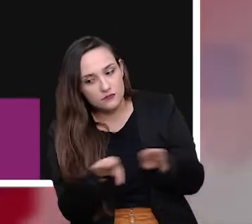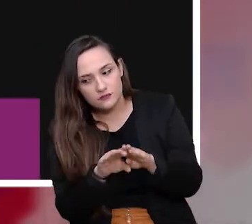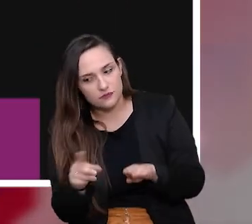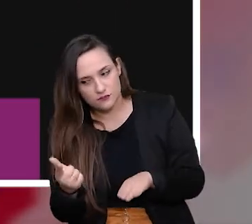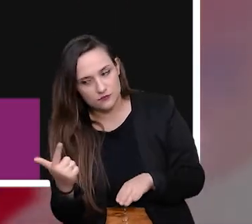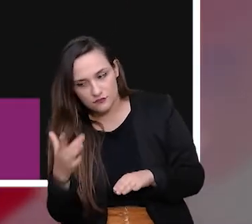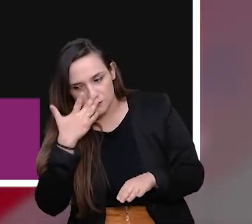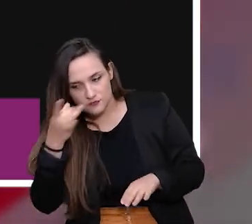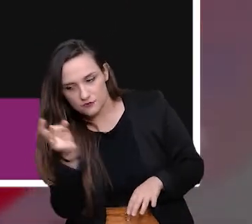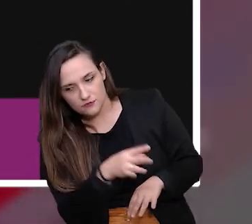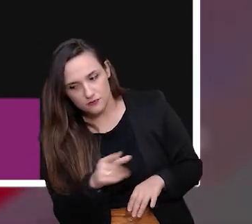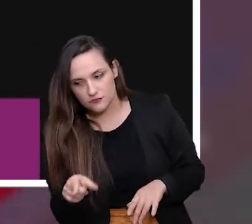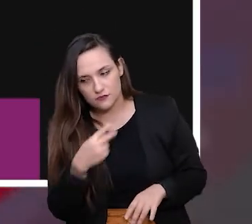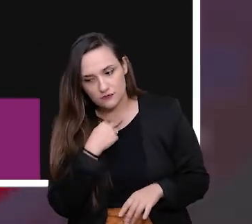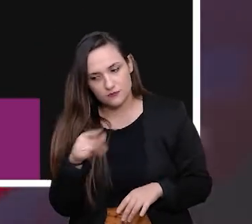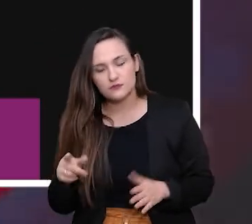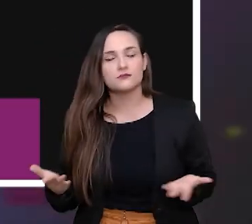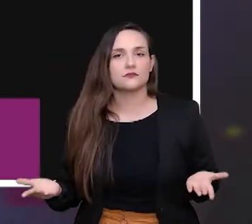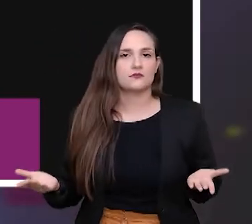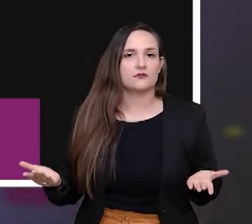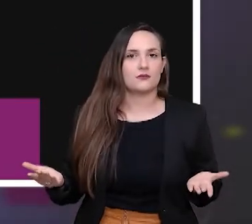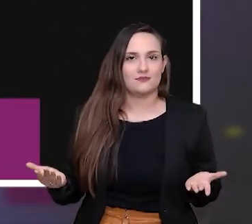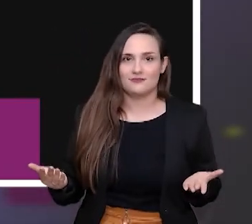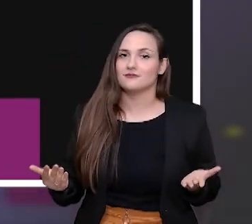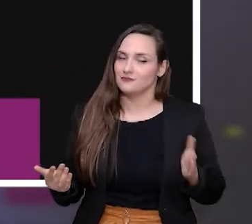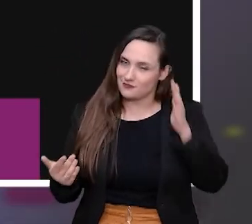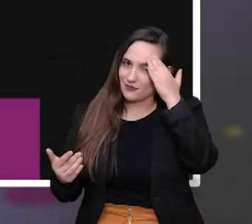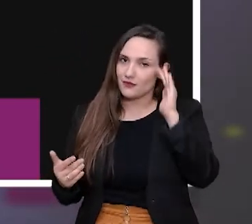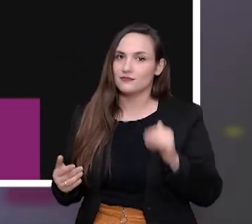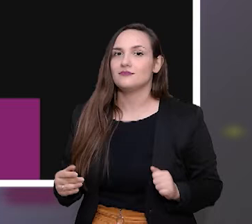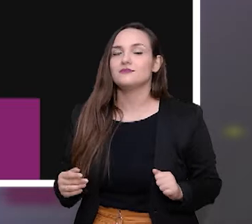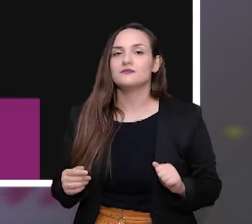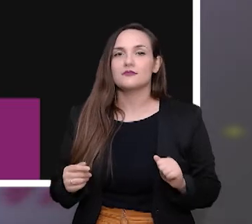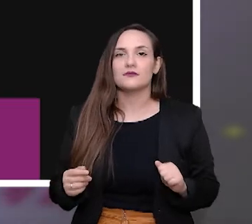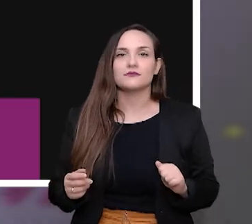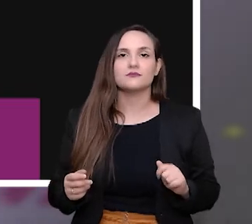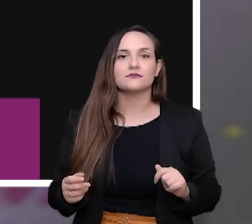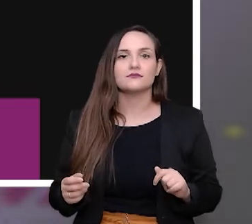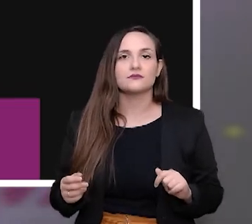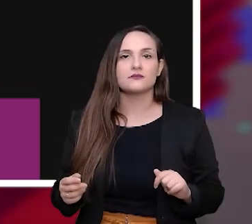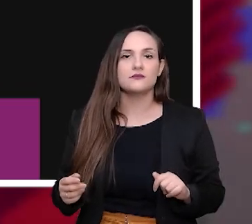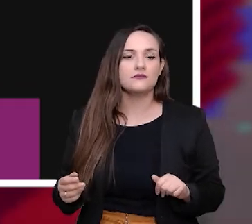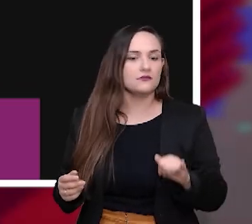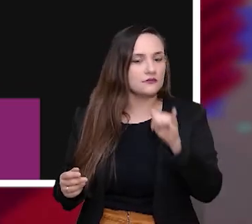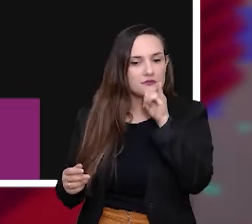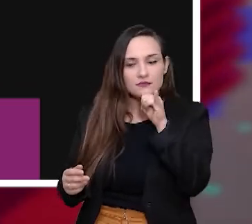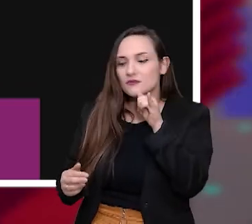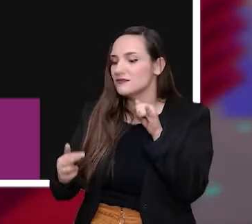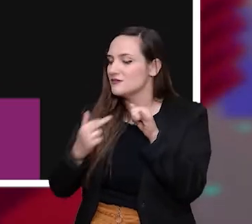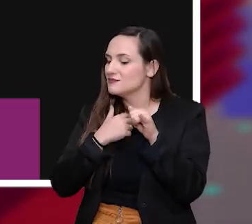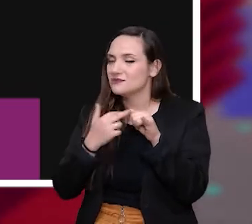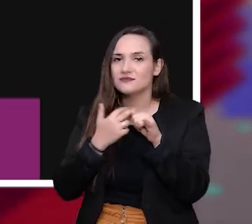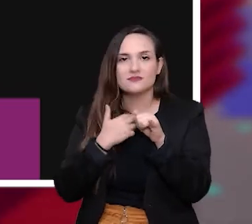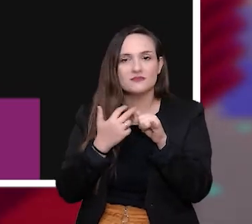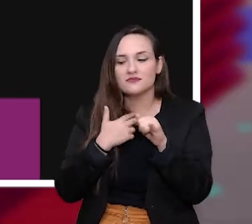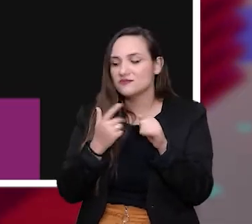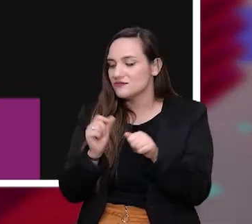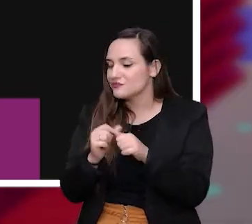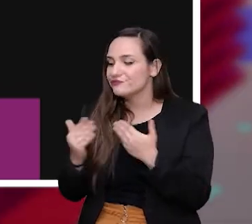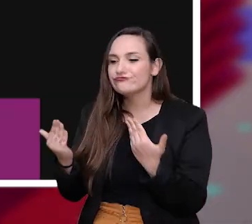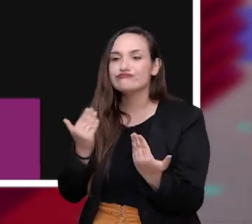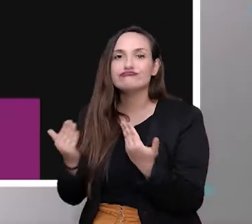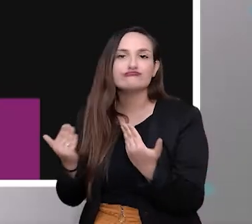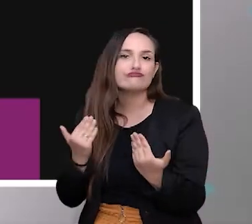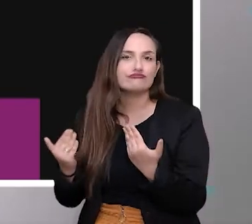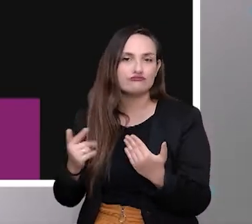para o outro, de ver as necessidades do outro, né? Uma outra questão a gente não tem que se comparar e nem comparar os